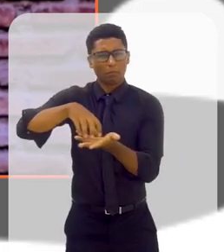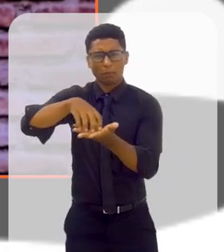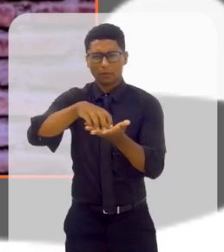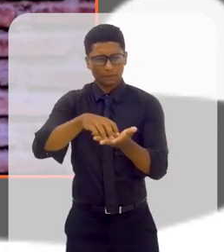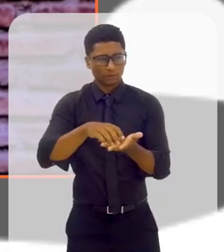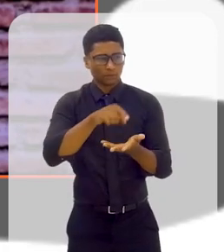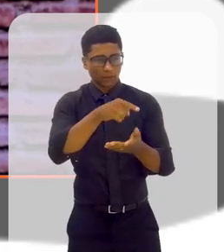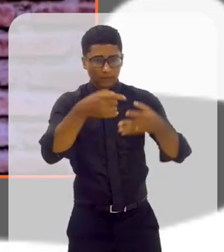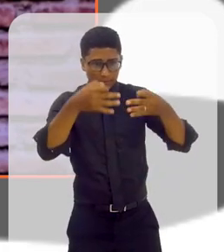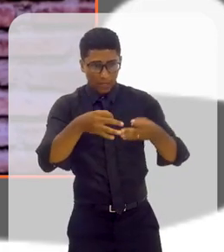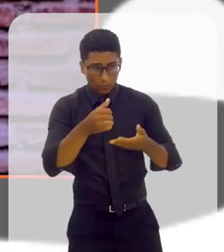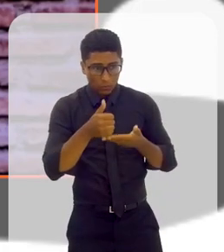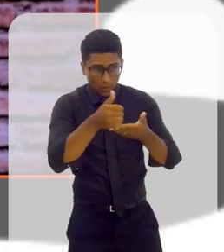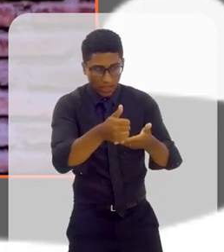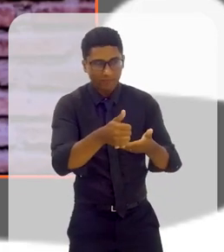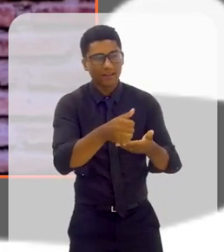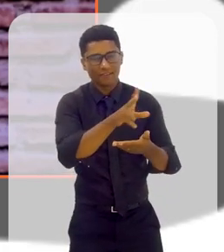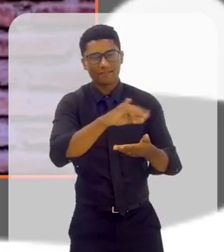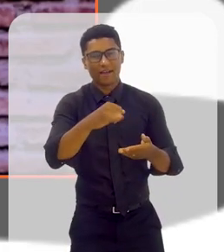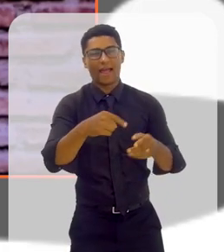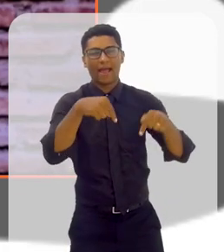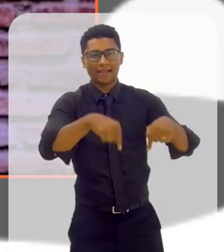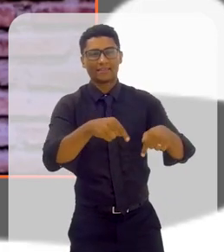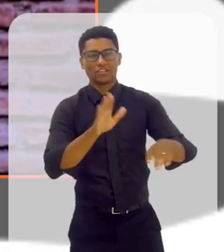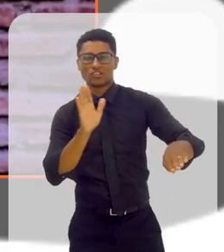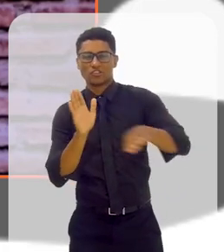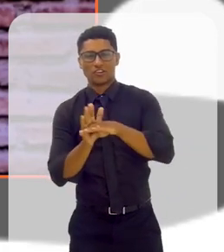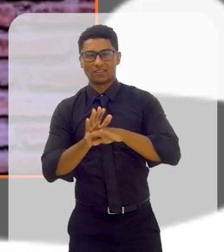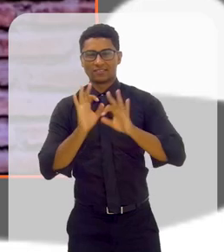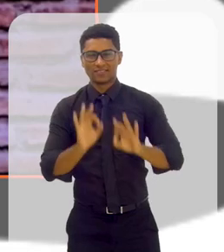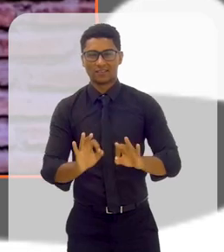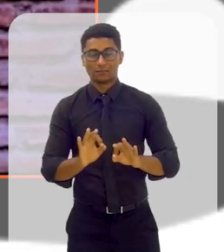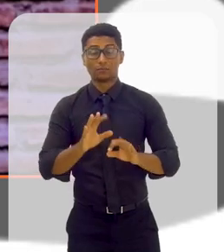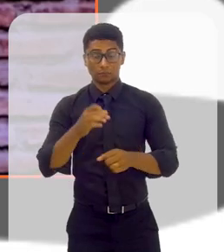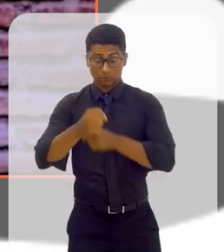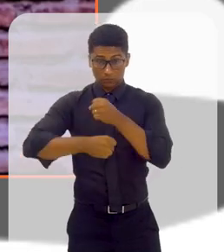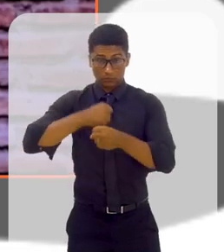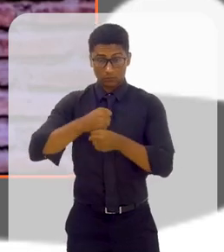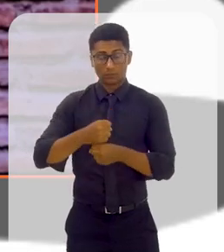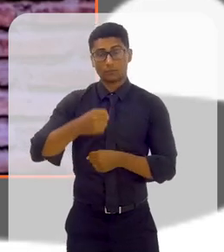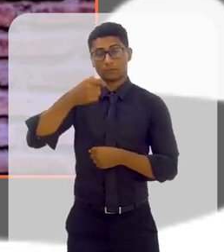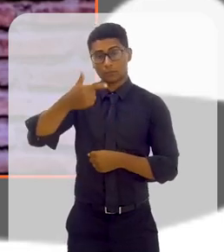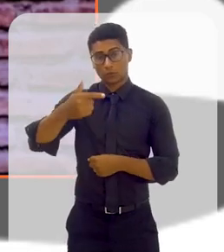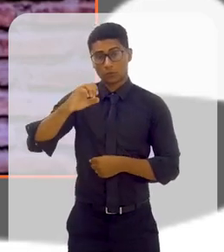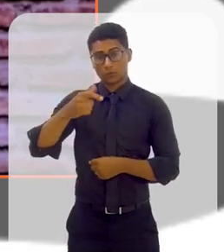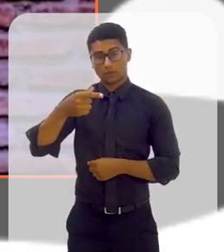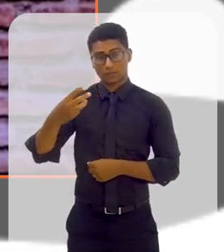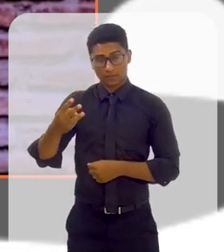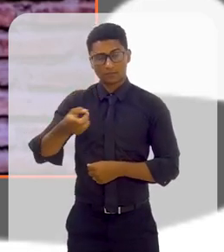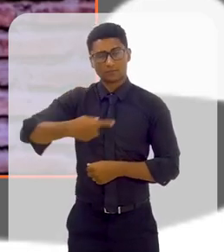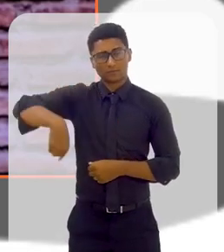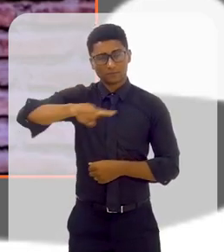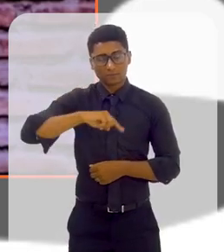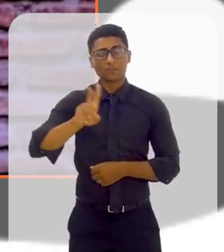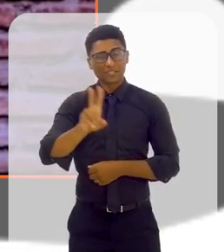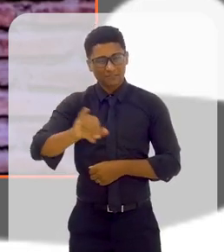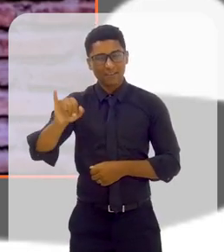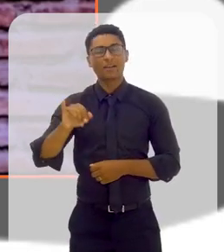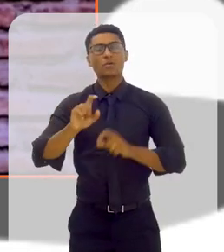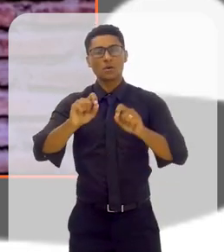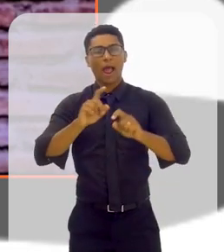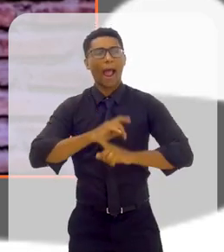gente, para que nós possamos dar a destinação correta. Agora, para 2023, nós estaremos lançando um monte